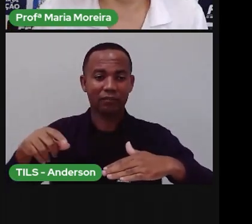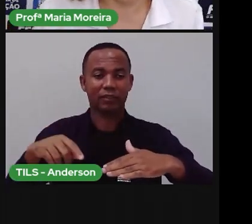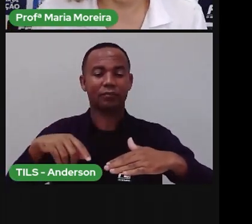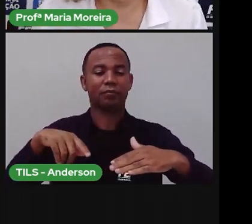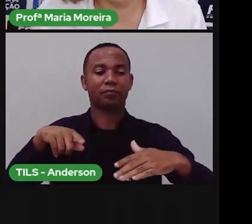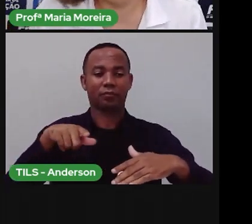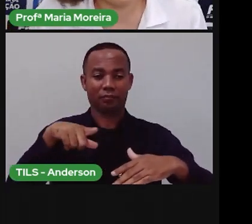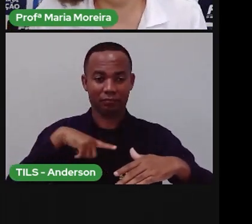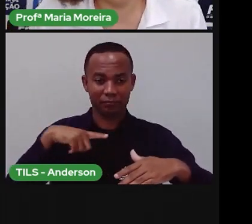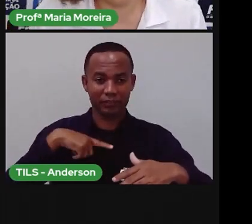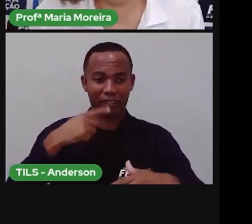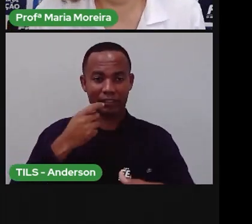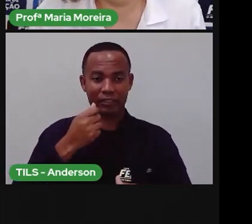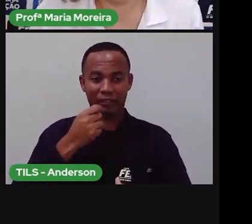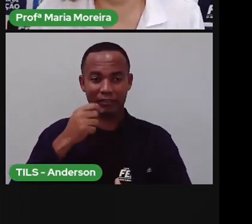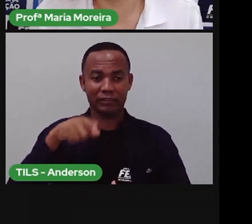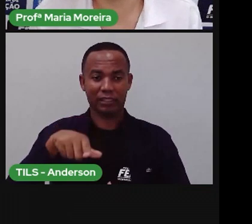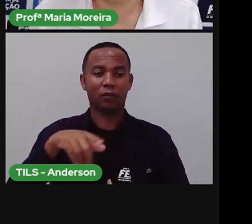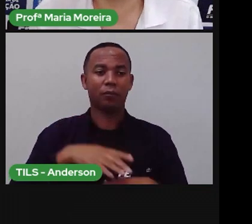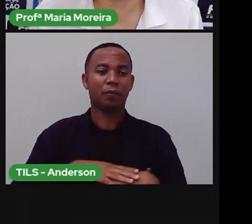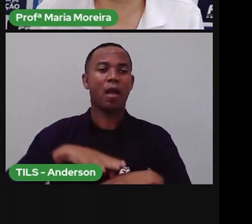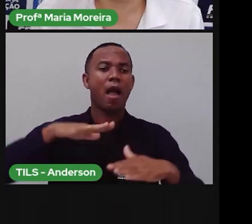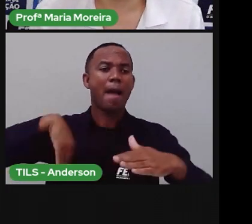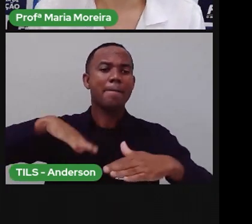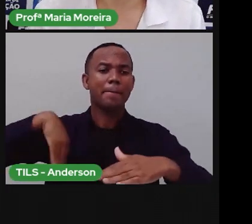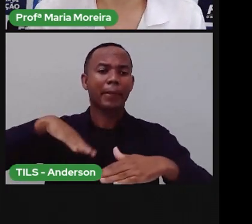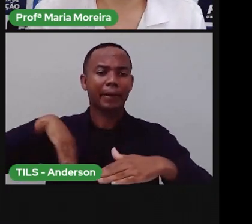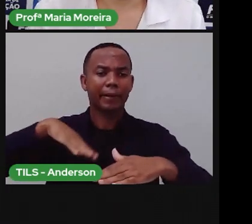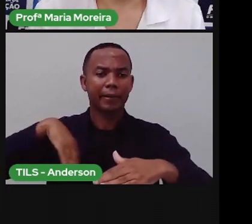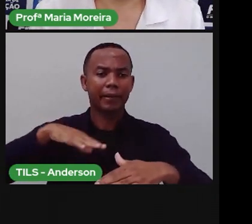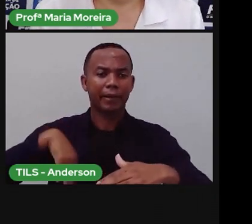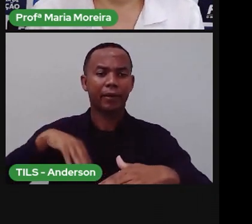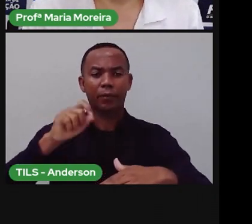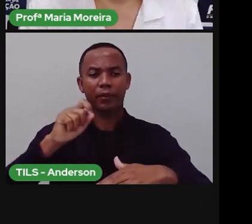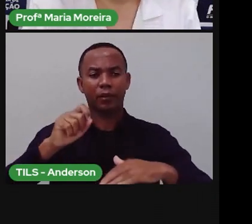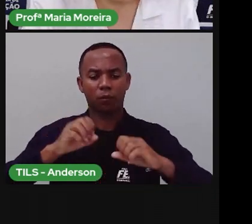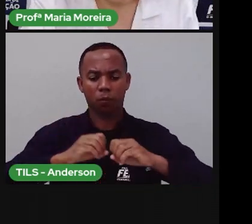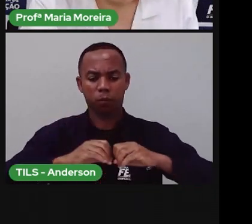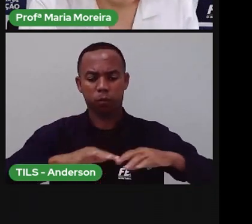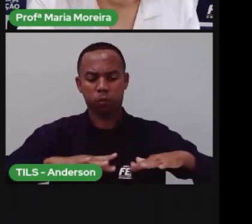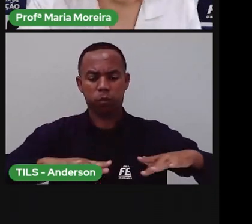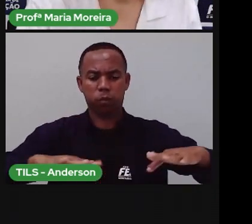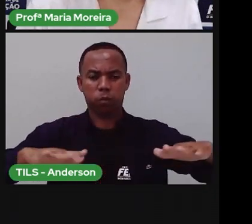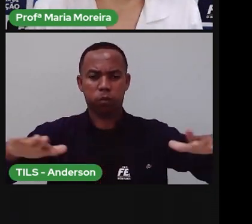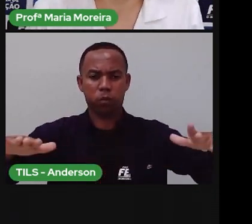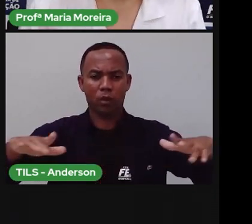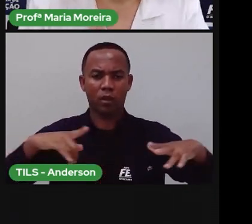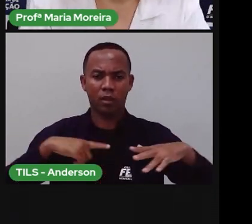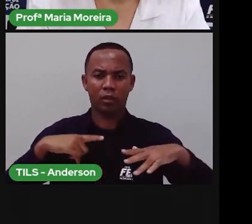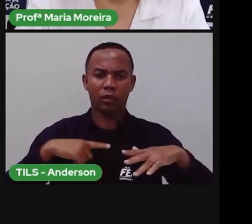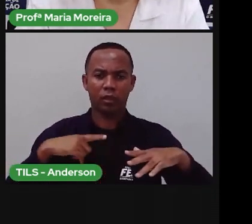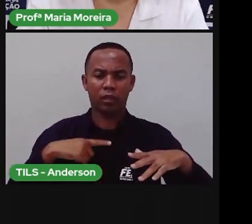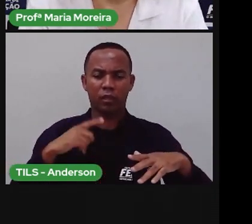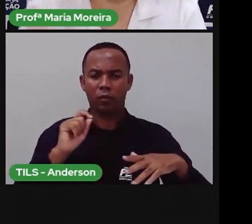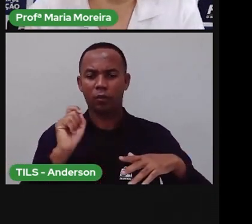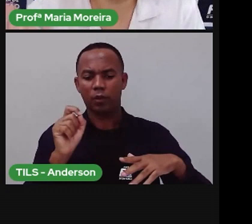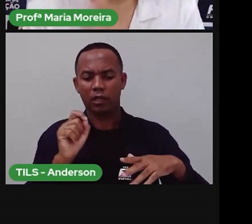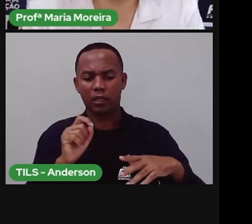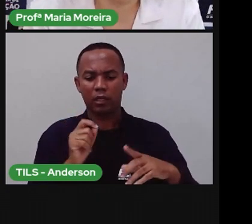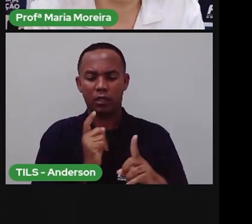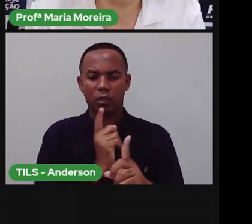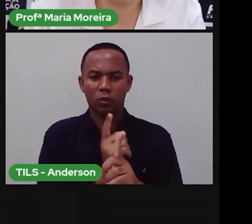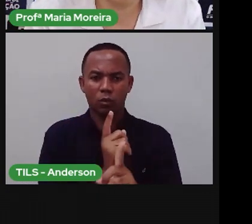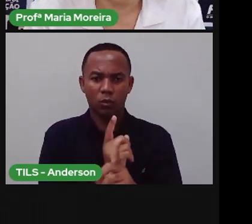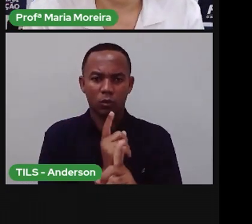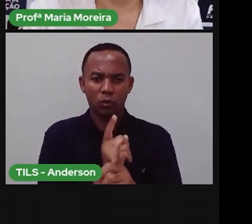mar, a água da praia, ela é salgada. E a praia, ela faz parte do quê? Do oceano. Ela é o finalzinho ali, que é o encontro do oceano